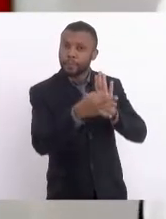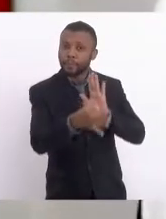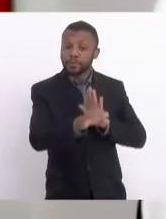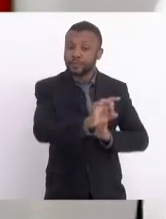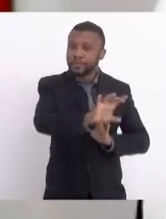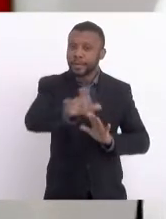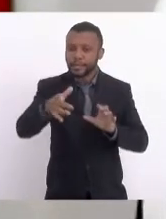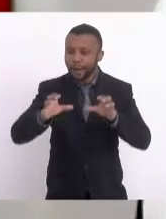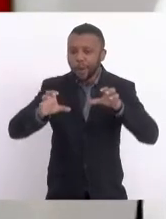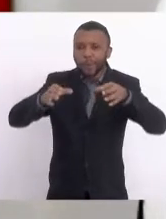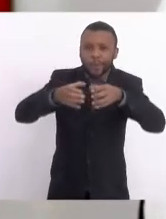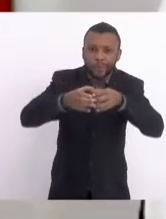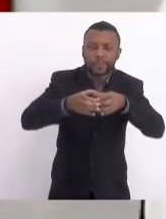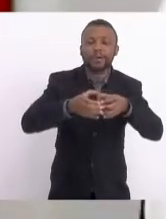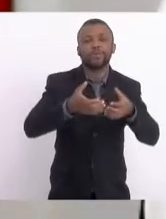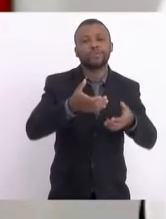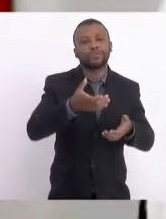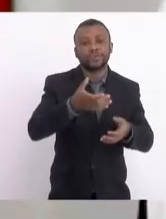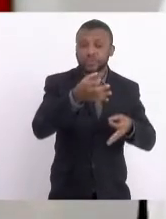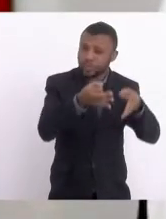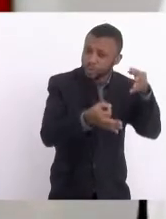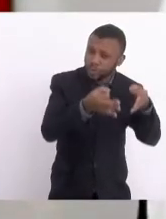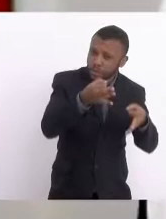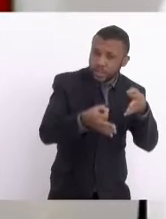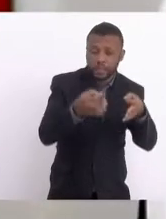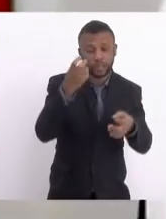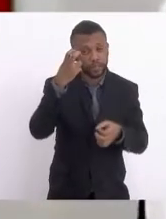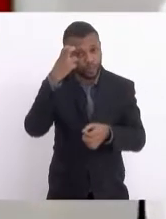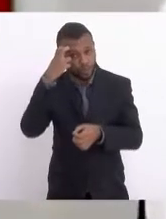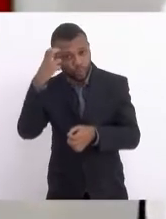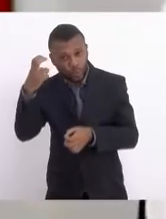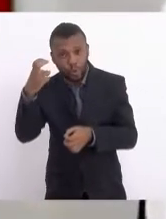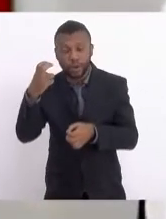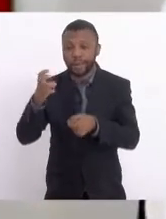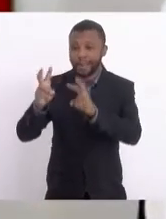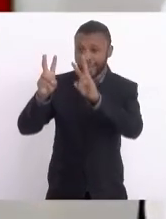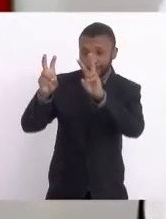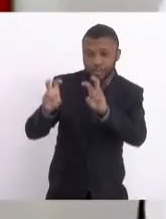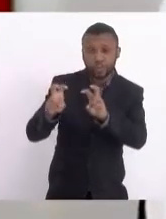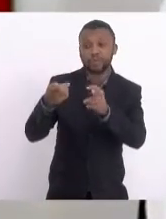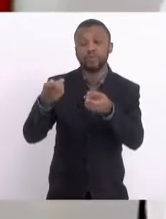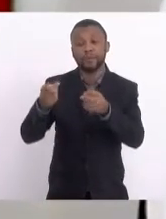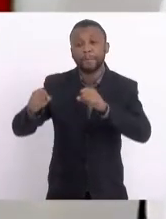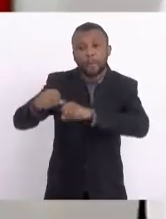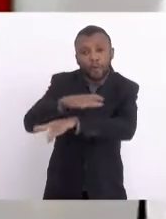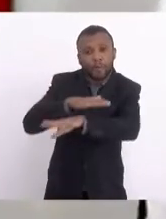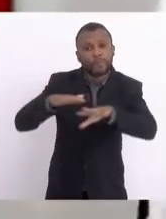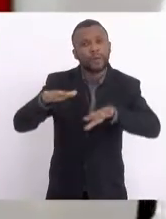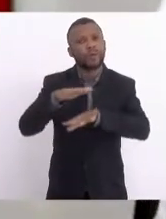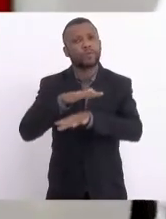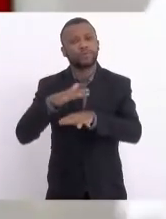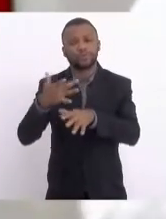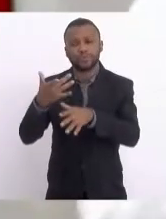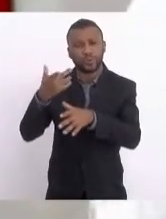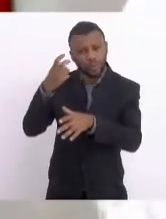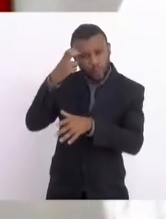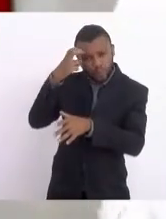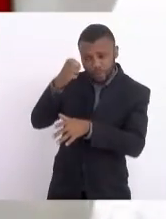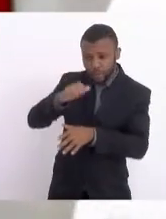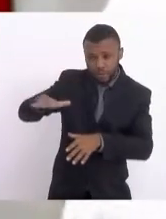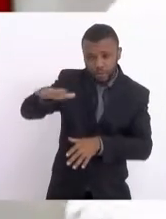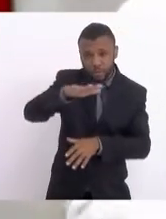e Justiça e de Cultura e de Assuntos Municipais e Desenvolvimento Regionais. Para emitir parecer pela Constituição de Justiça, deputado Márcio